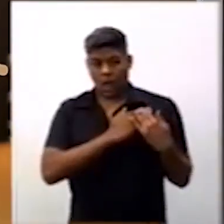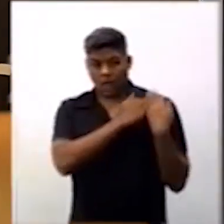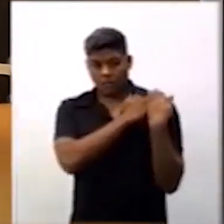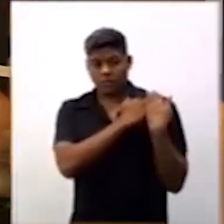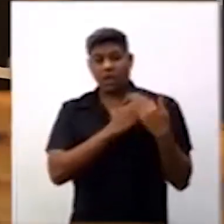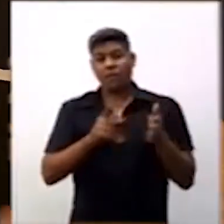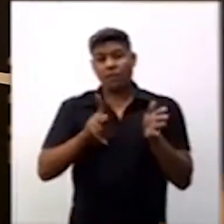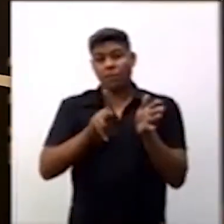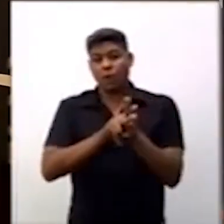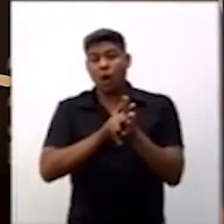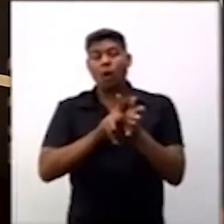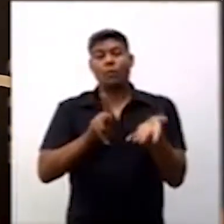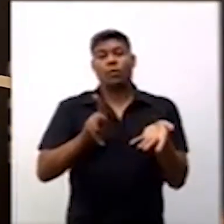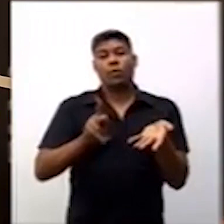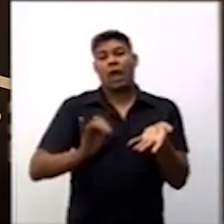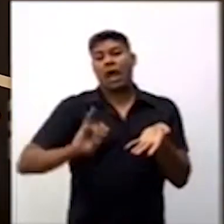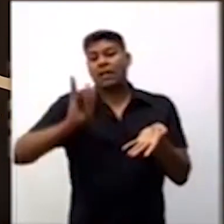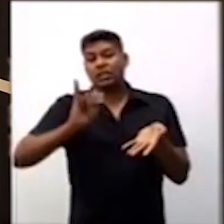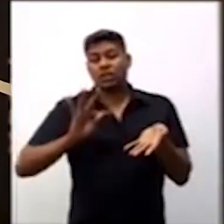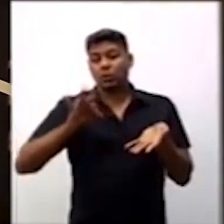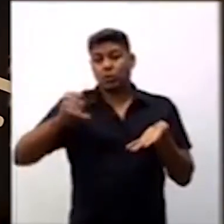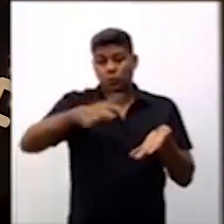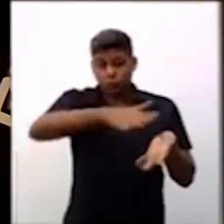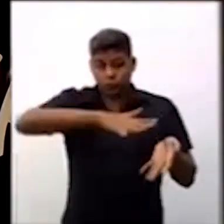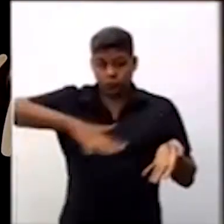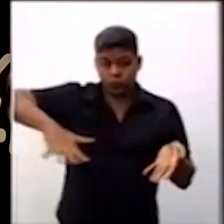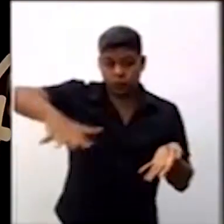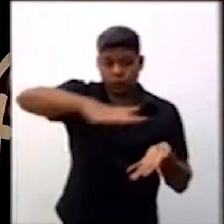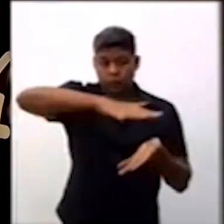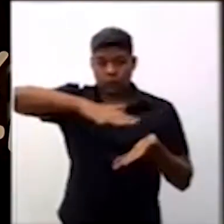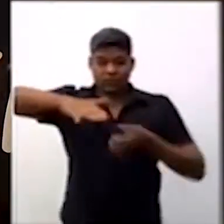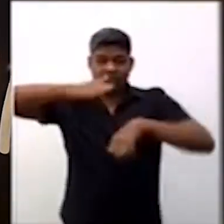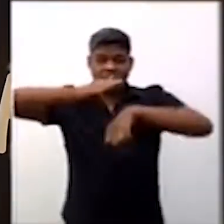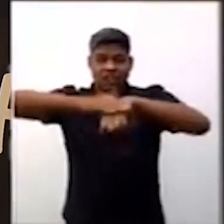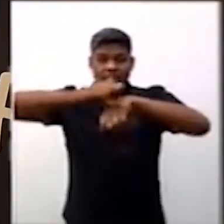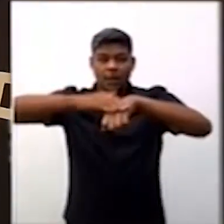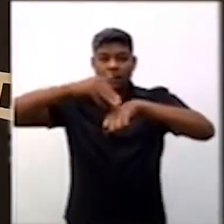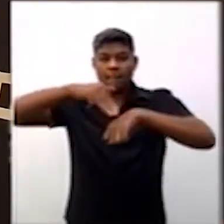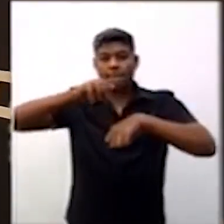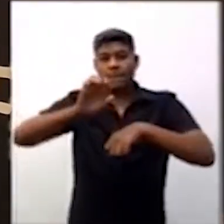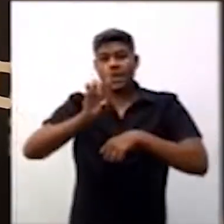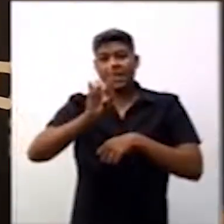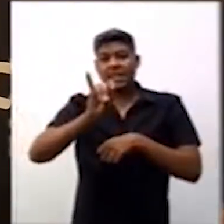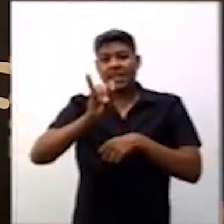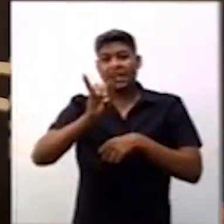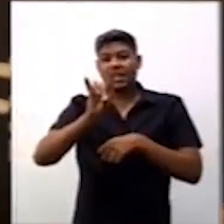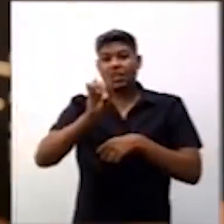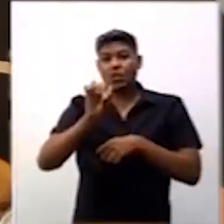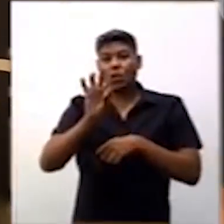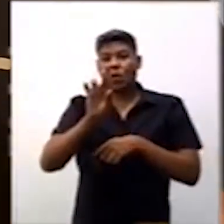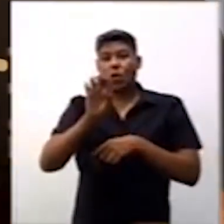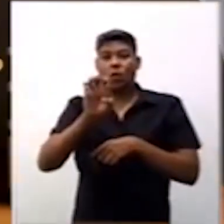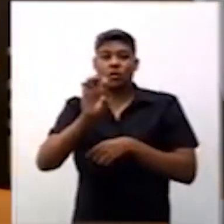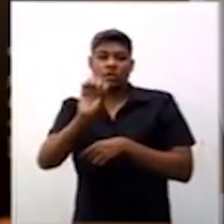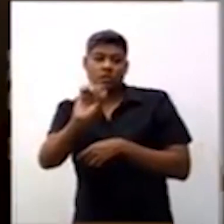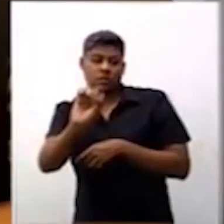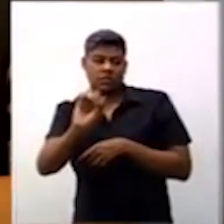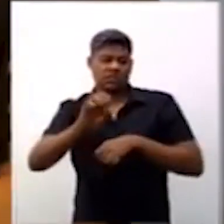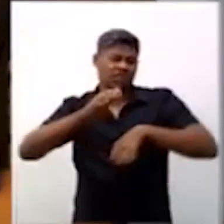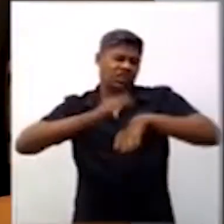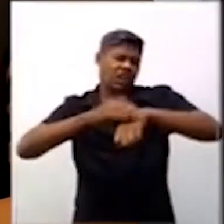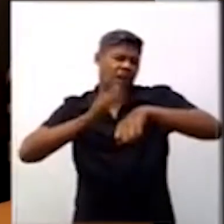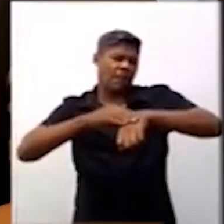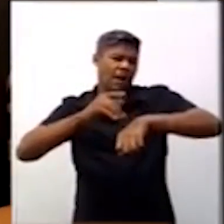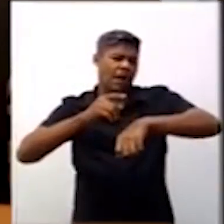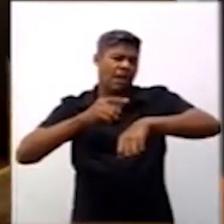responsável por gerir tudo na região, os chamados medidores de energia elétrica. Muita gente chama o relógio medidor